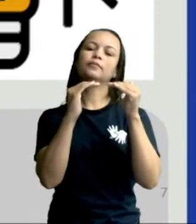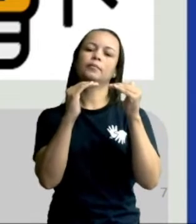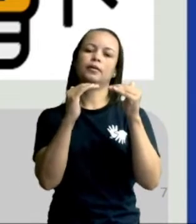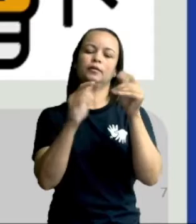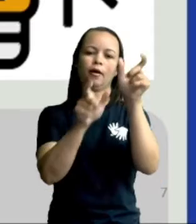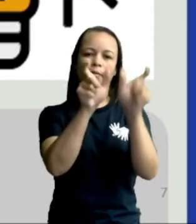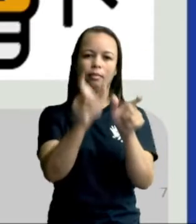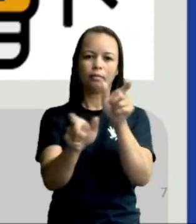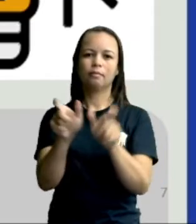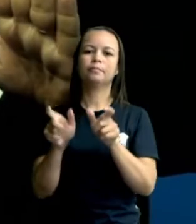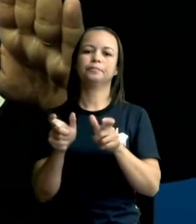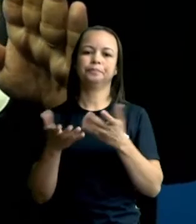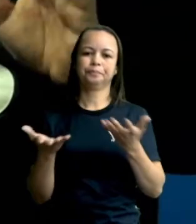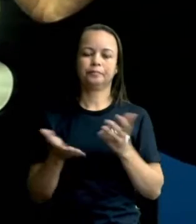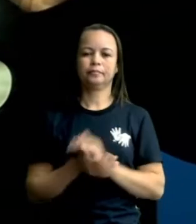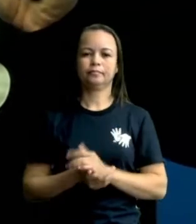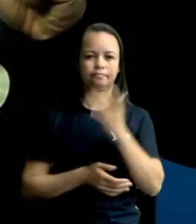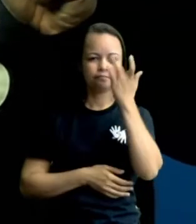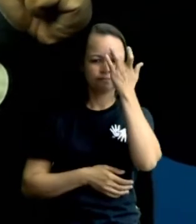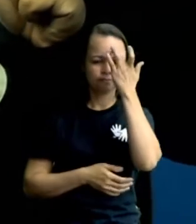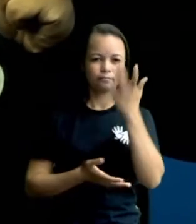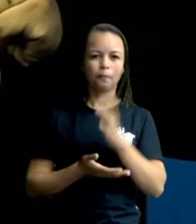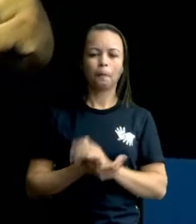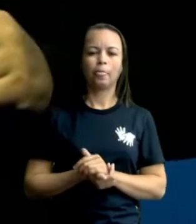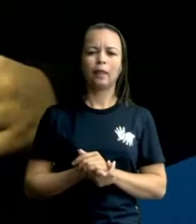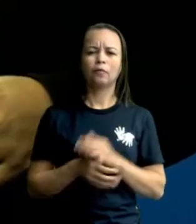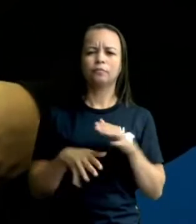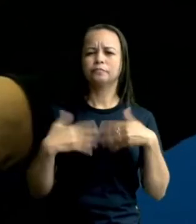respeitabilidade. Volta para mim. Bem facinho. Quando